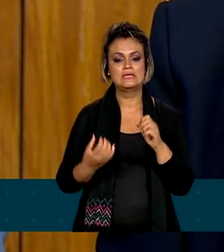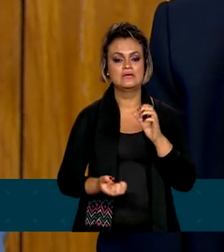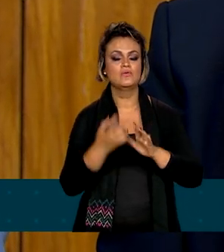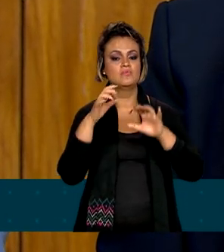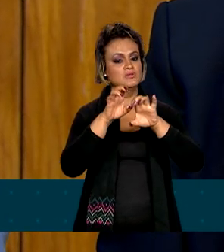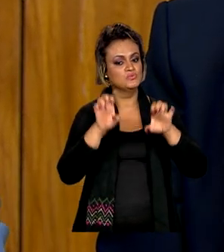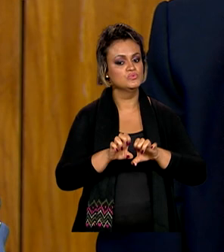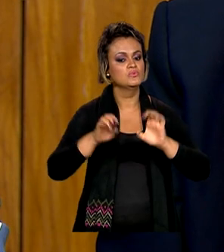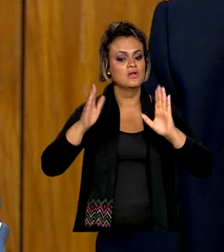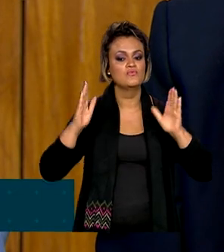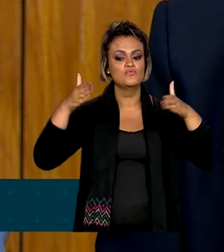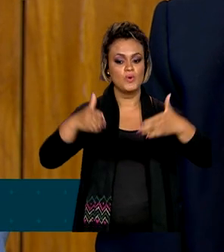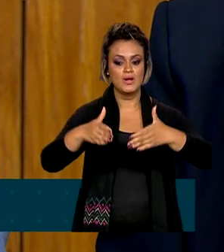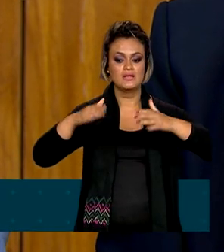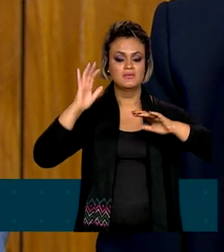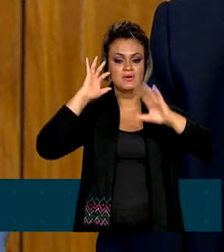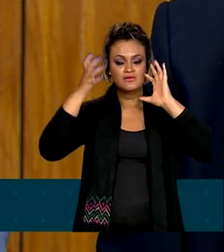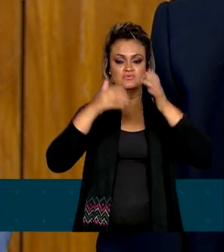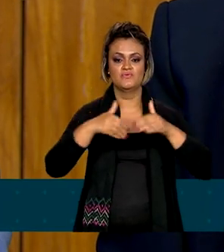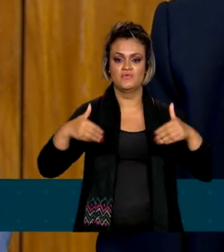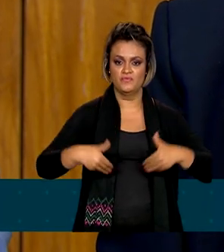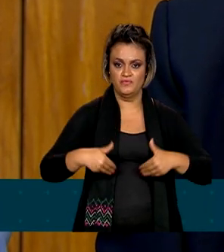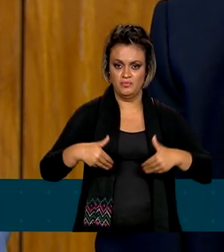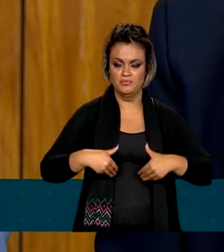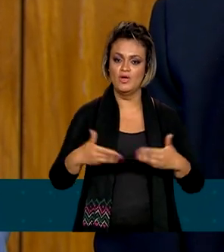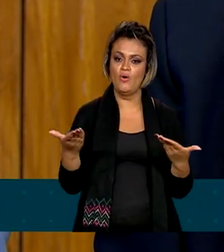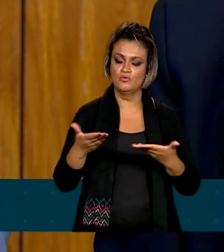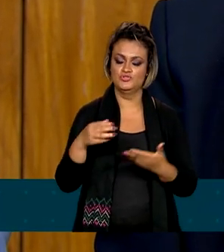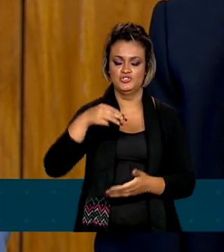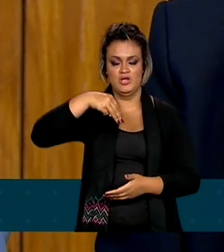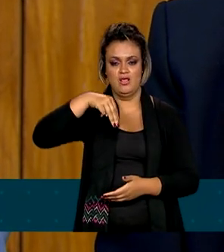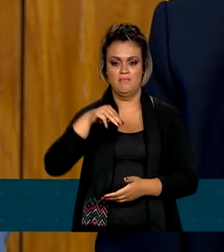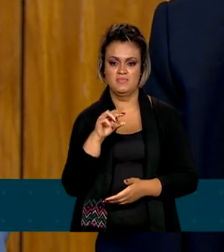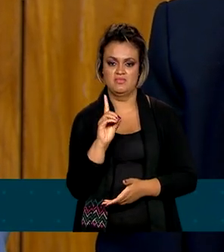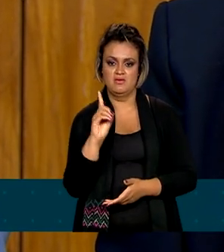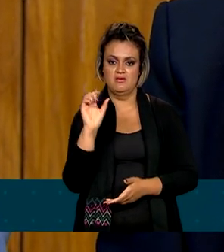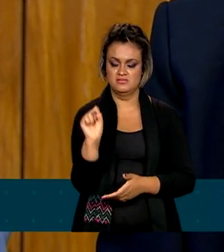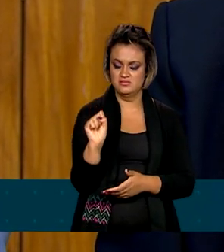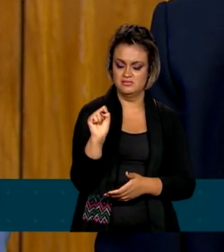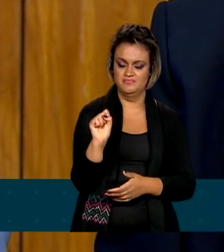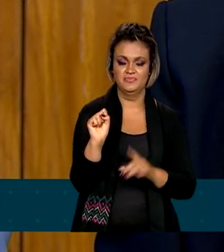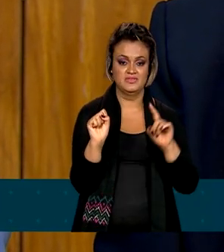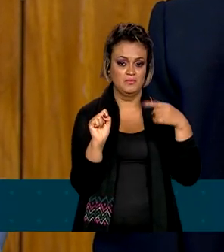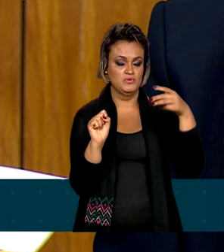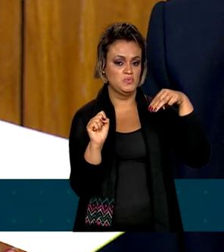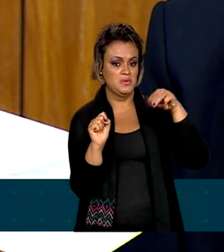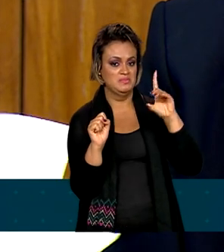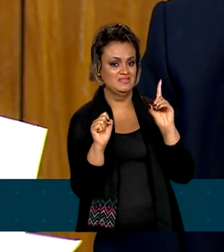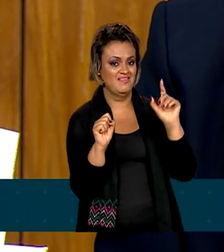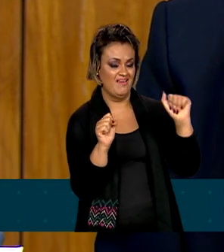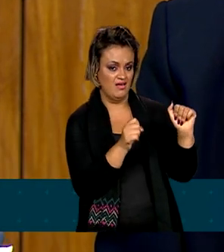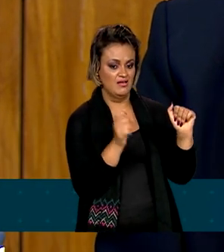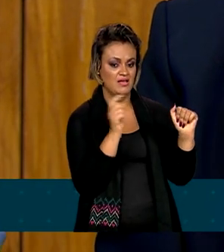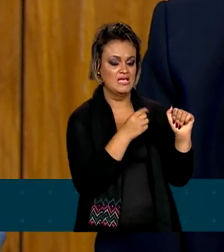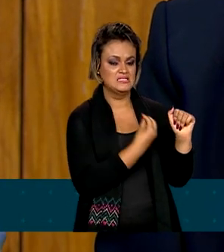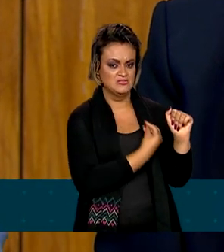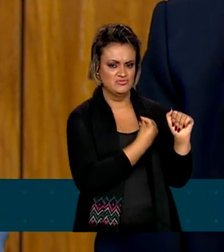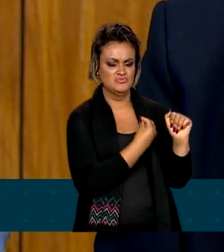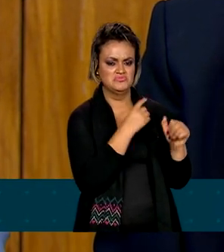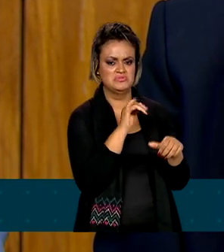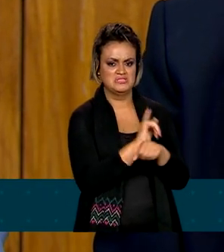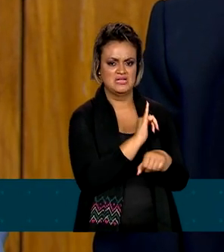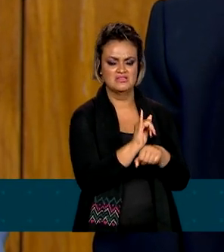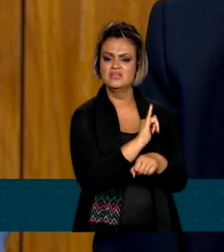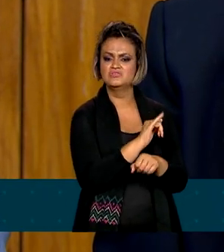tratar especificamente do combate à fome, o que é hoje o MDS. O MDA esteve inserido nessa estratégia